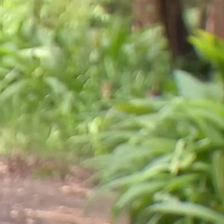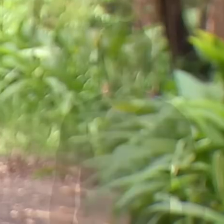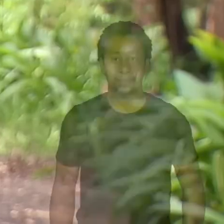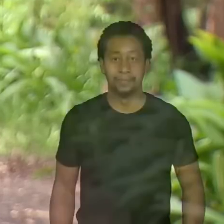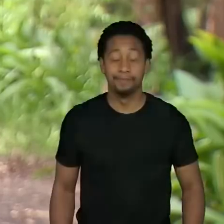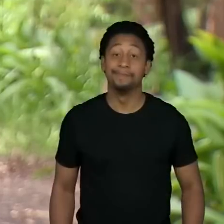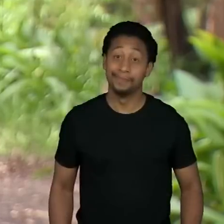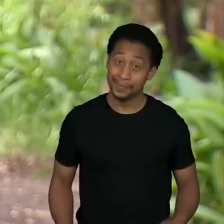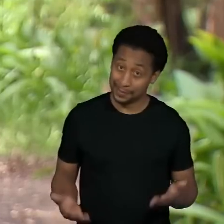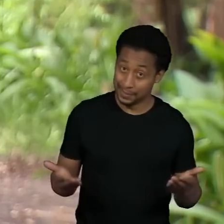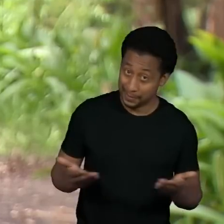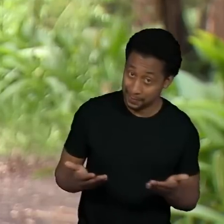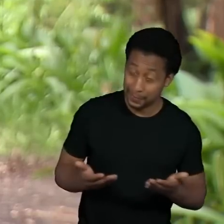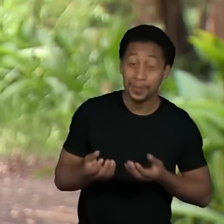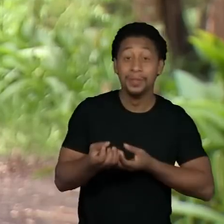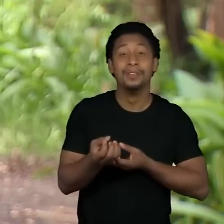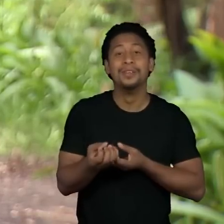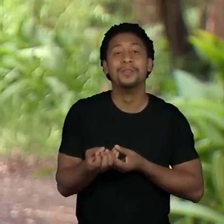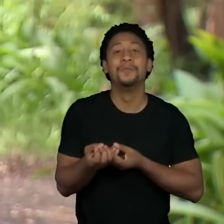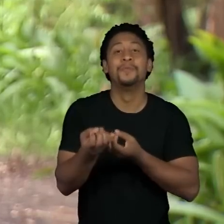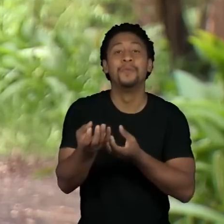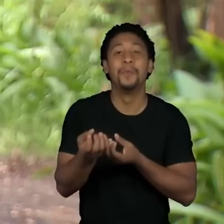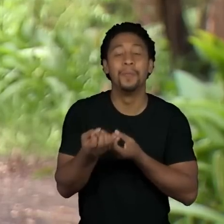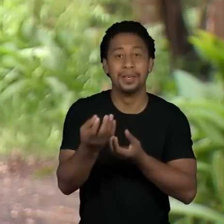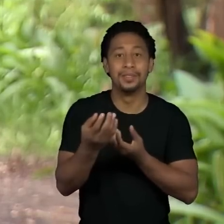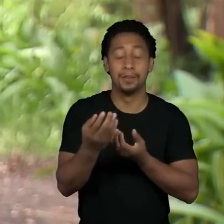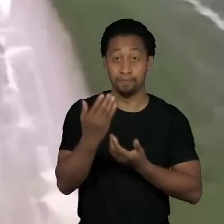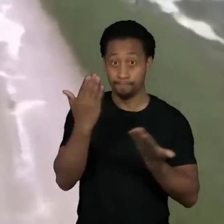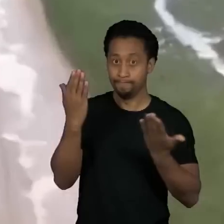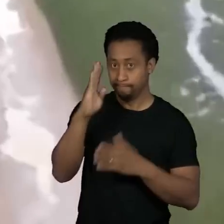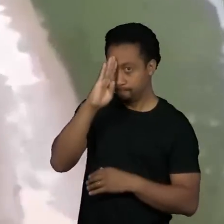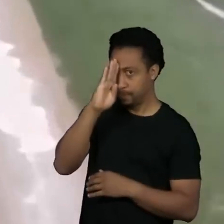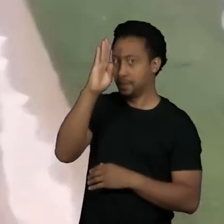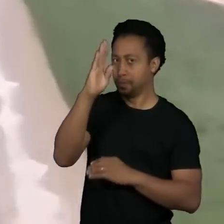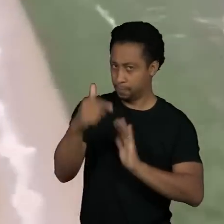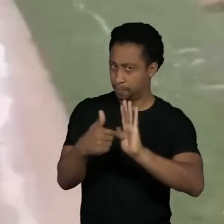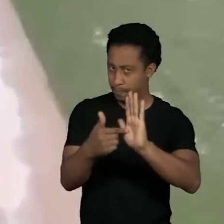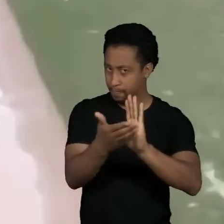E agora, as notícias socioambientais que tiveram destaque.